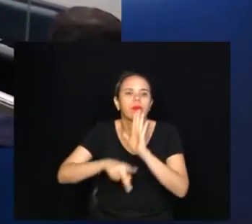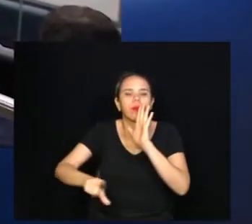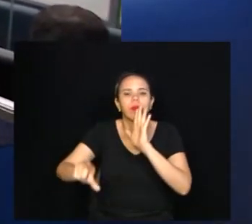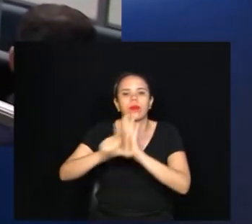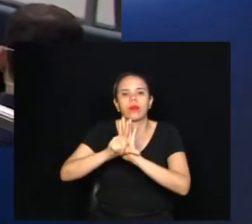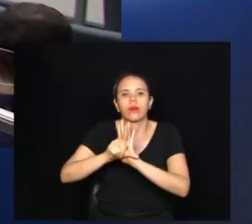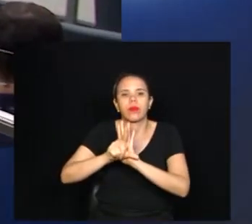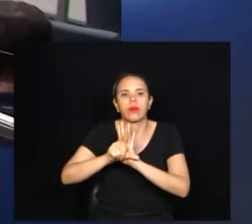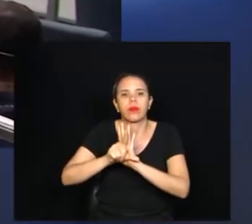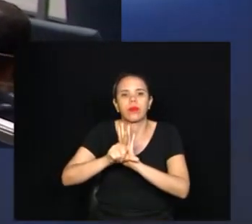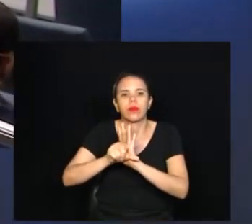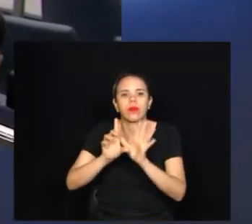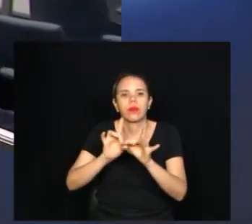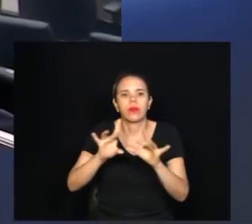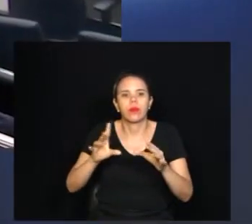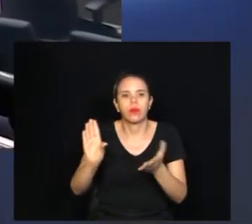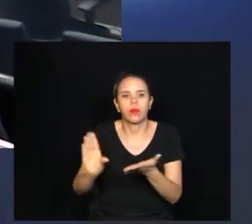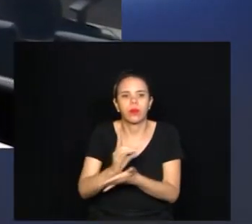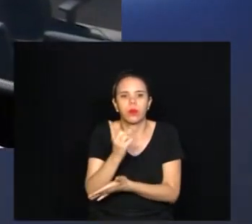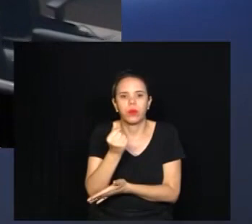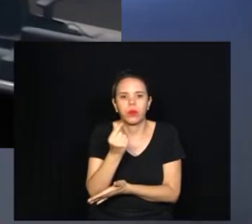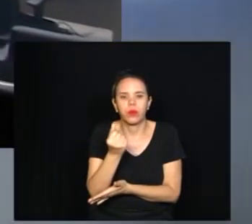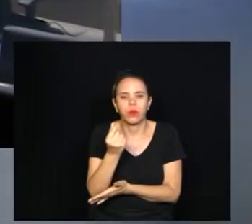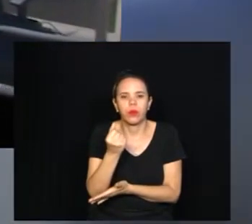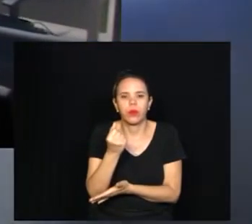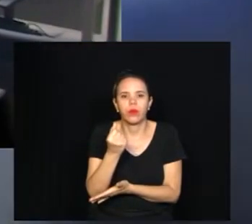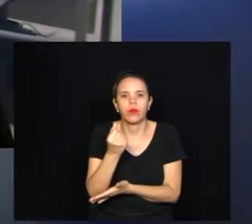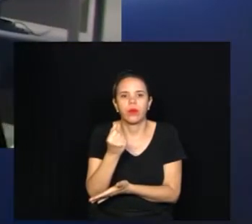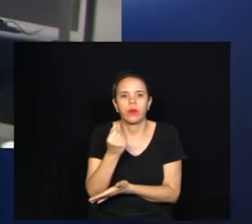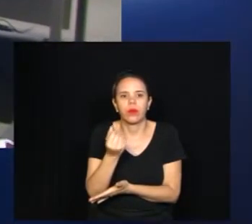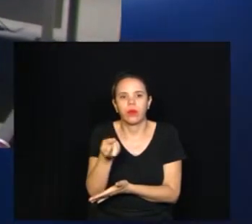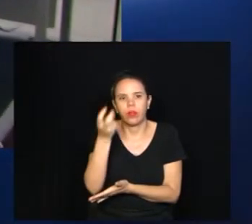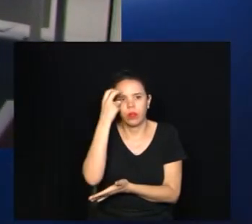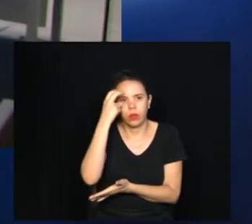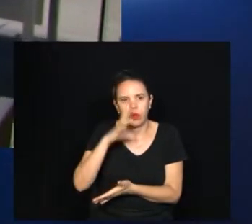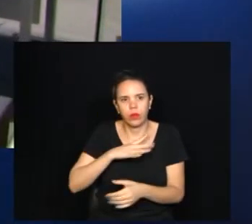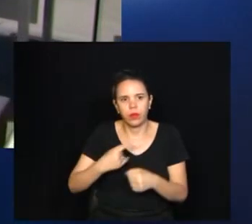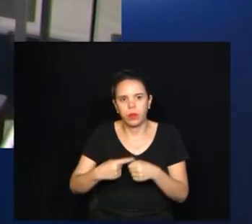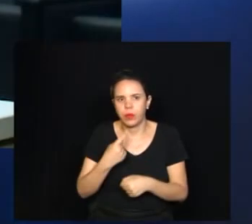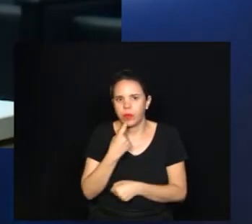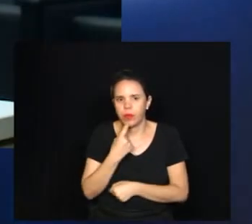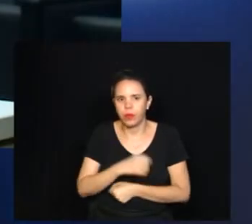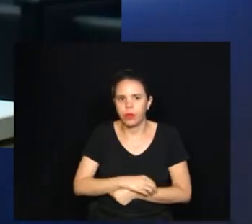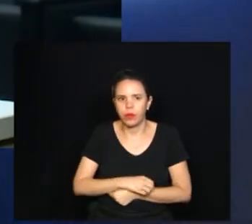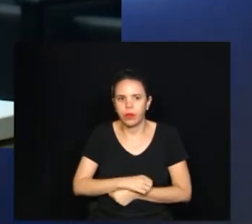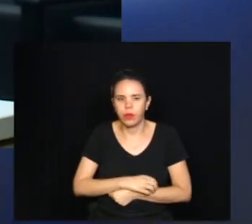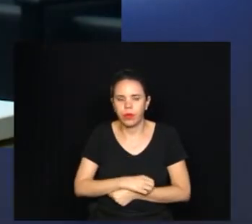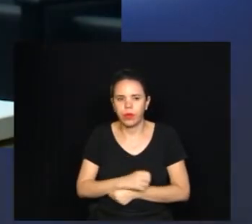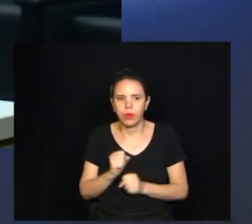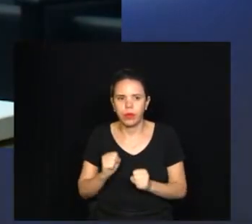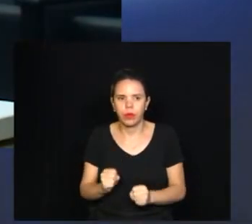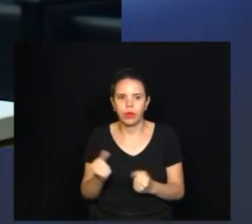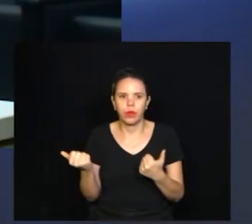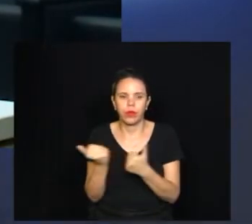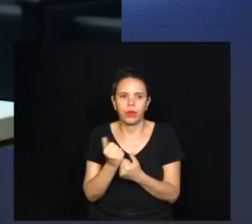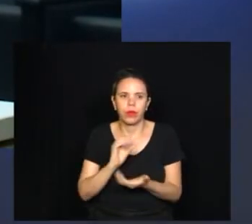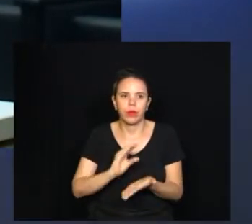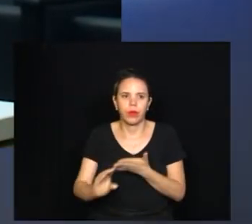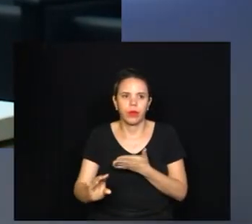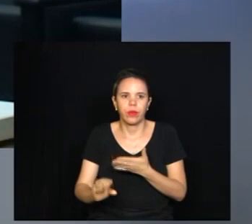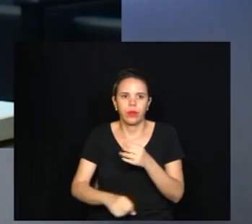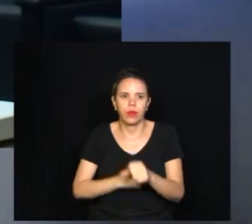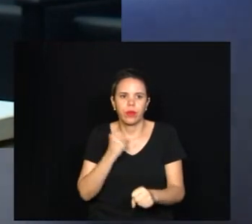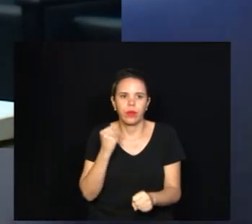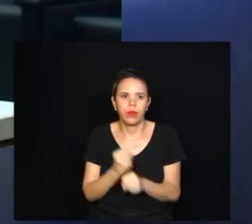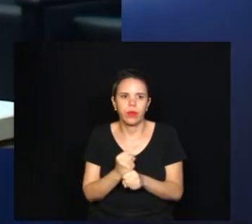lei que permite que as verbas do Fundo de Investimentos Culturais do município de Campinas possam subsidiar neste